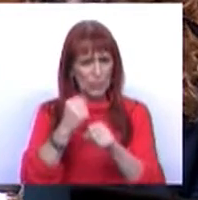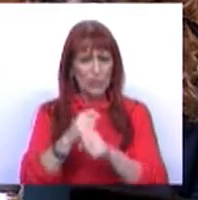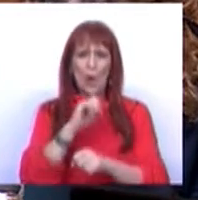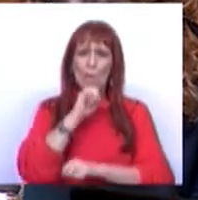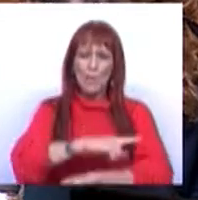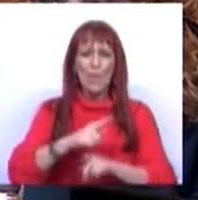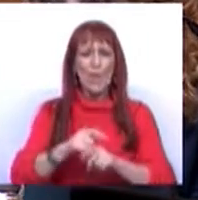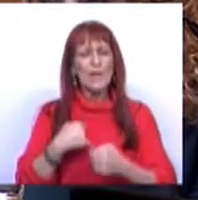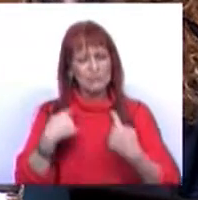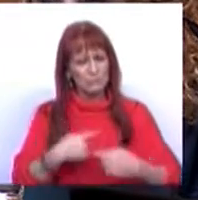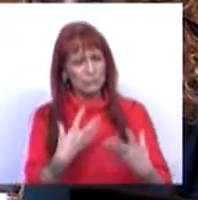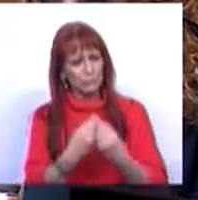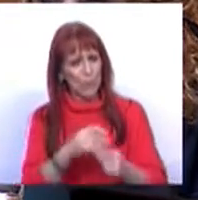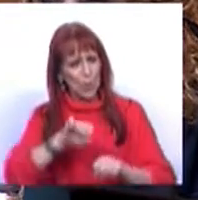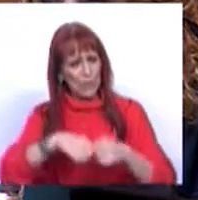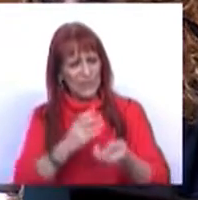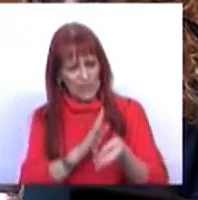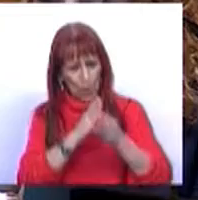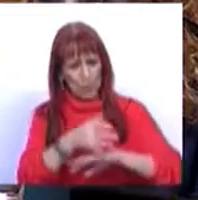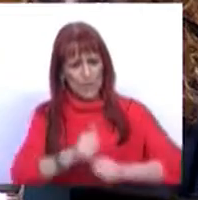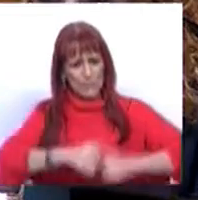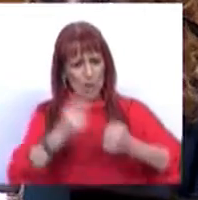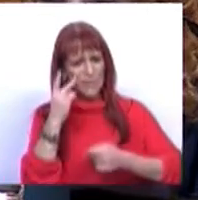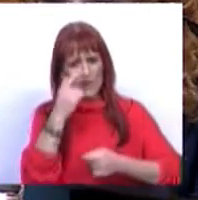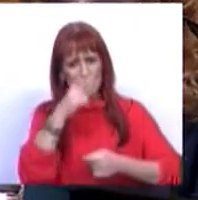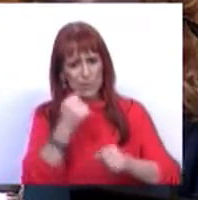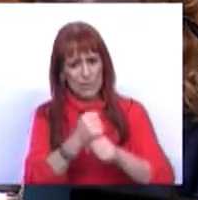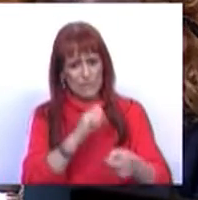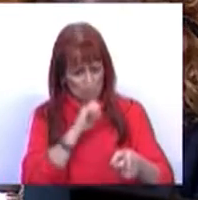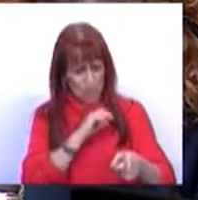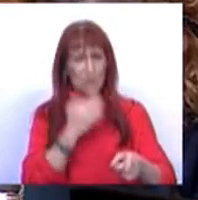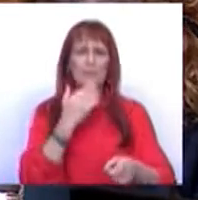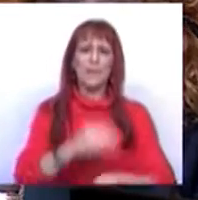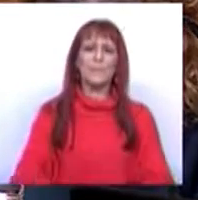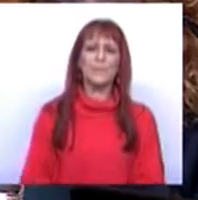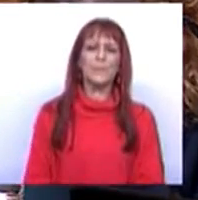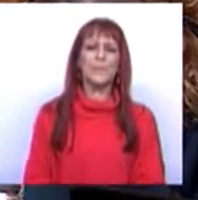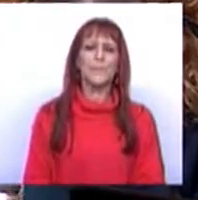e se podemos contar com o seu partido na continuação da melhoria de vida dos trabalhadores. Muito obrigada.